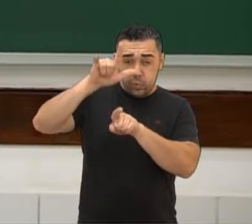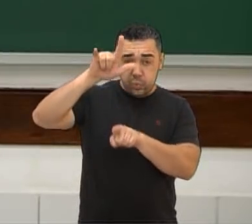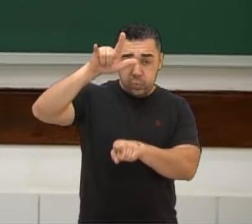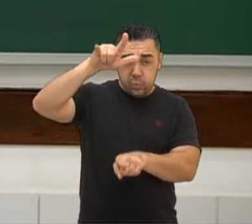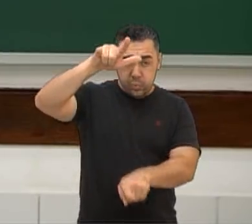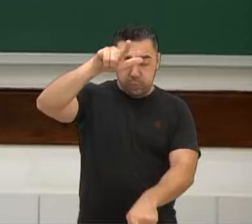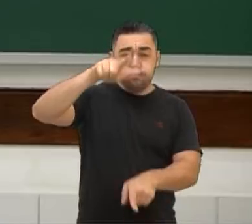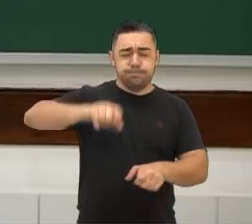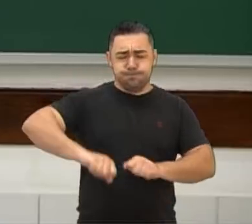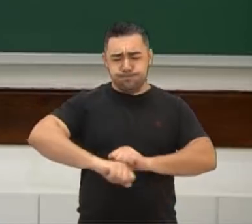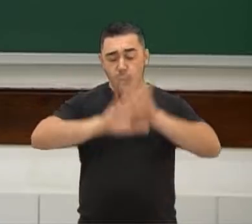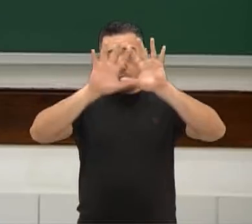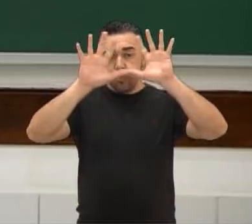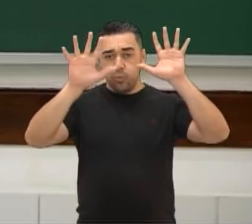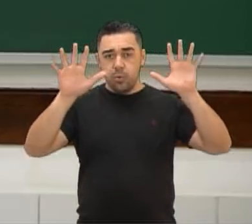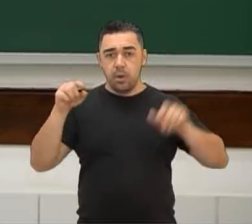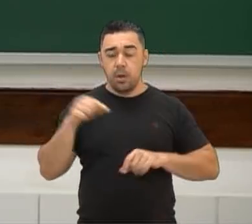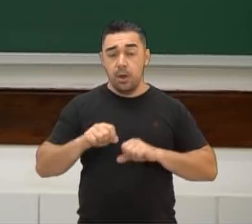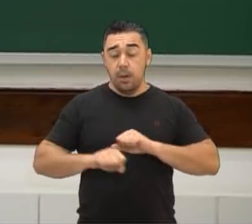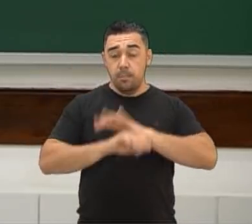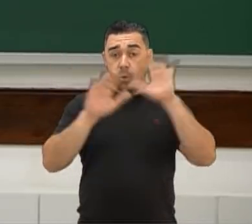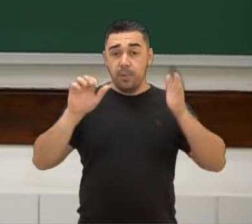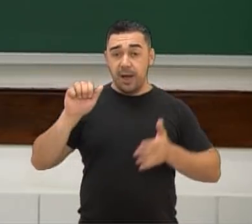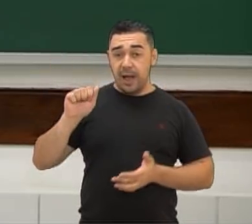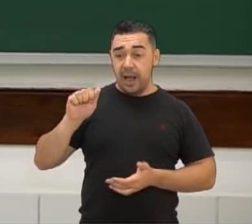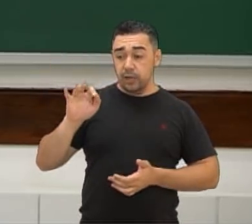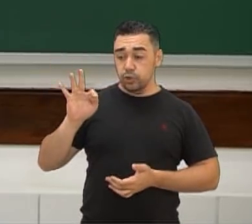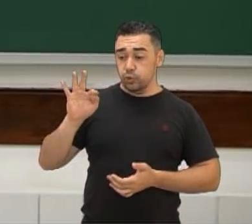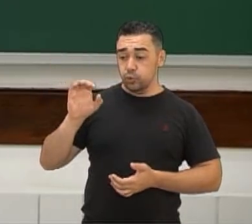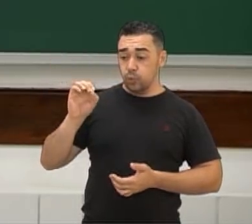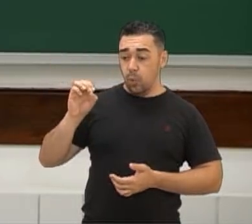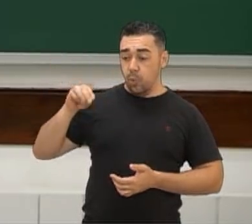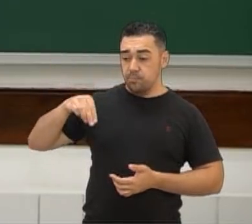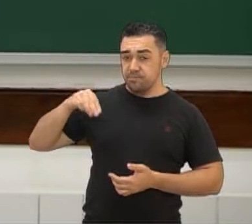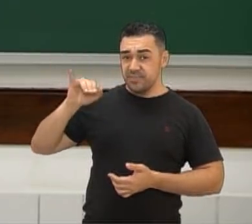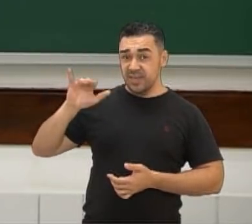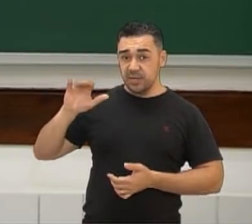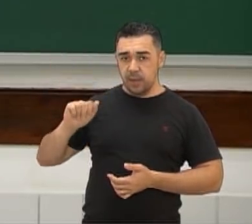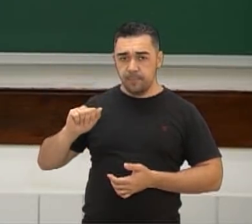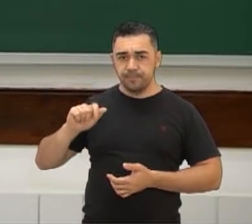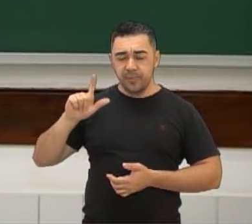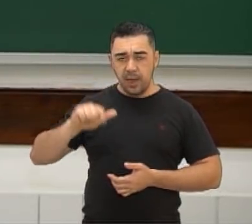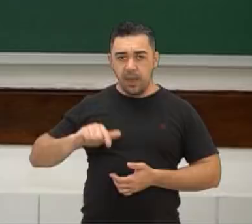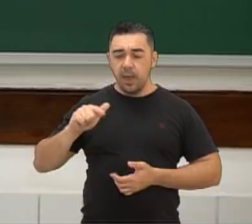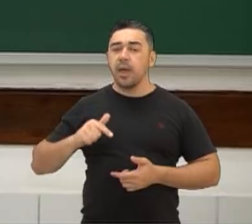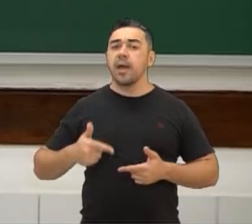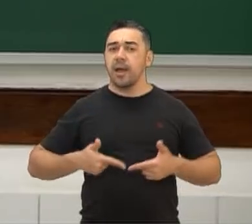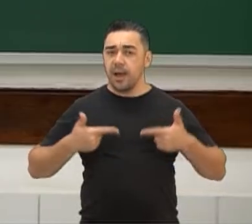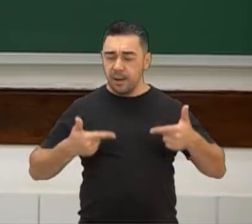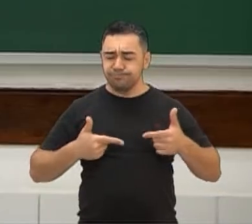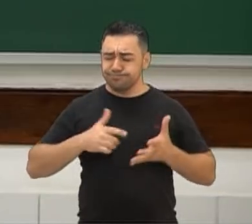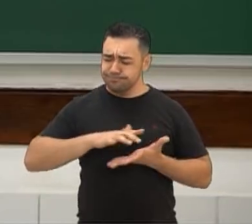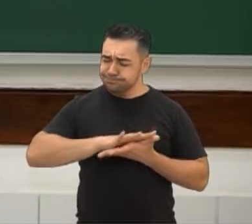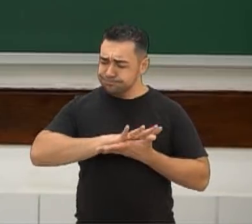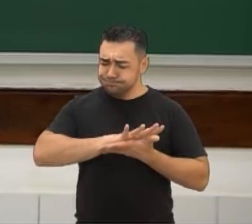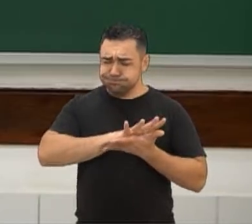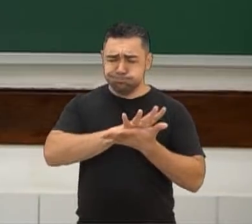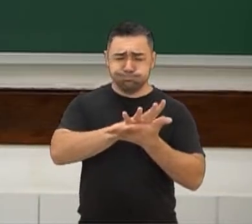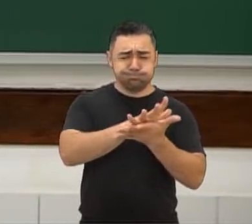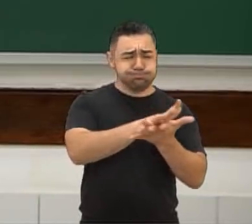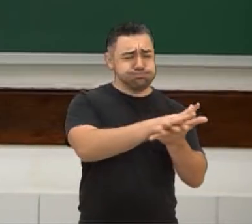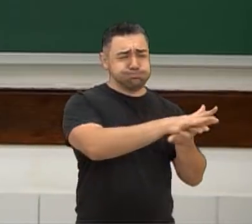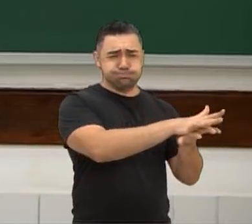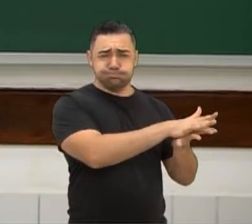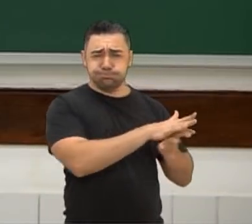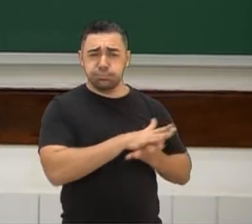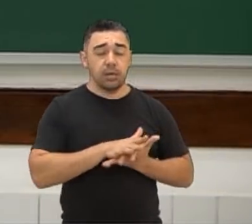nova tecnologia para matar, as chamadas armas de destruição em massa. Então,